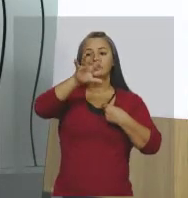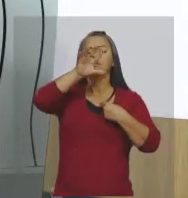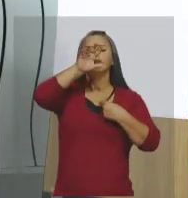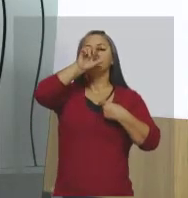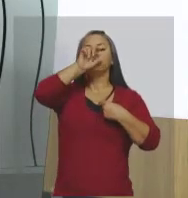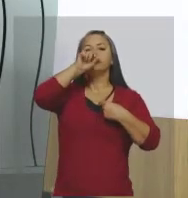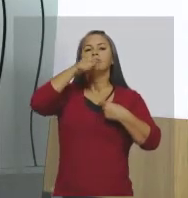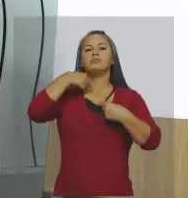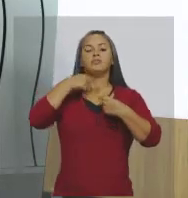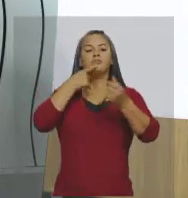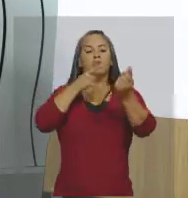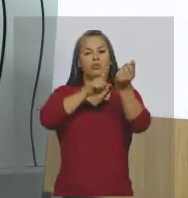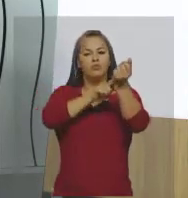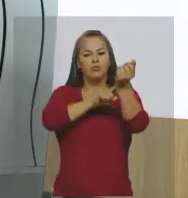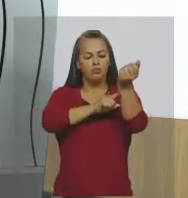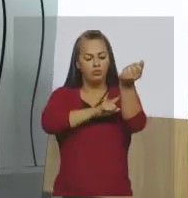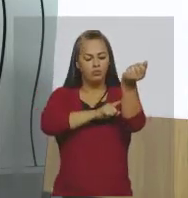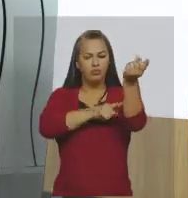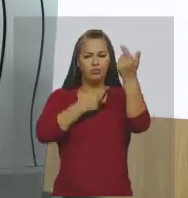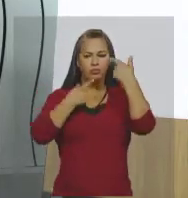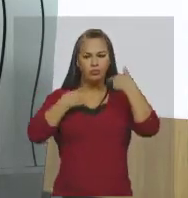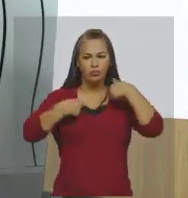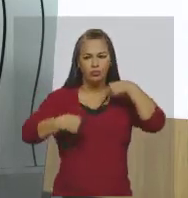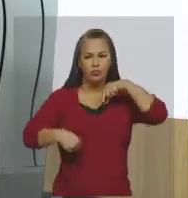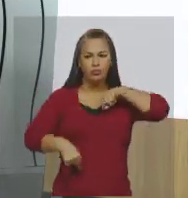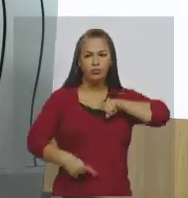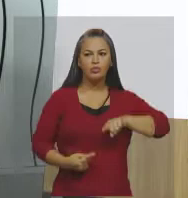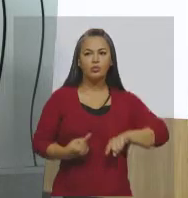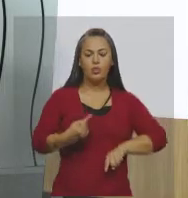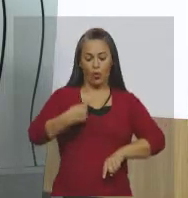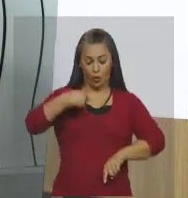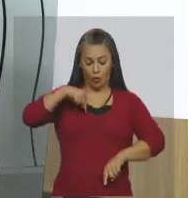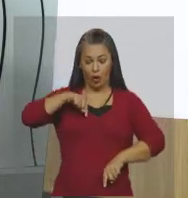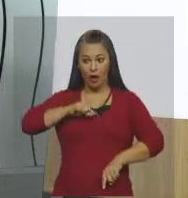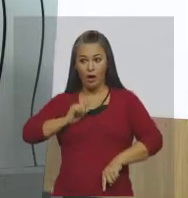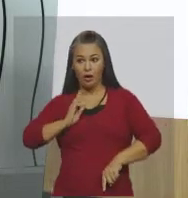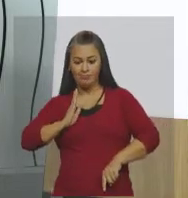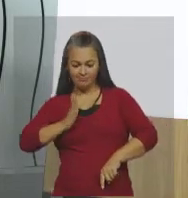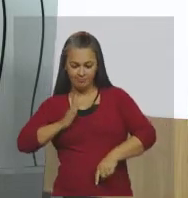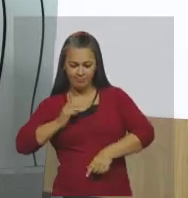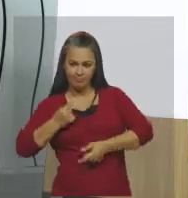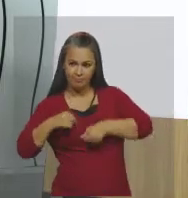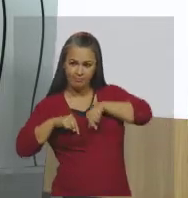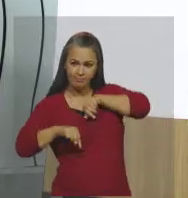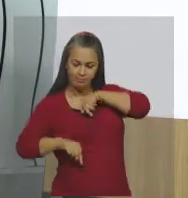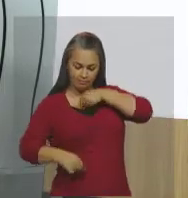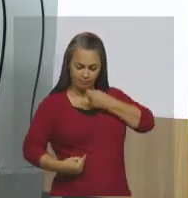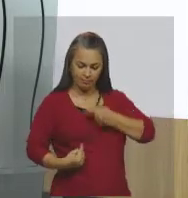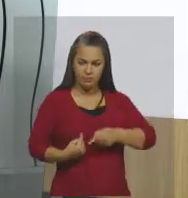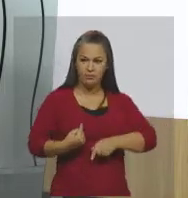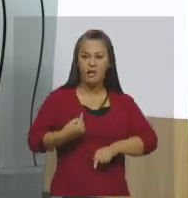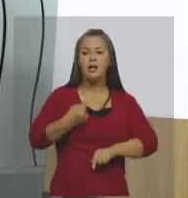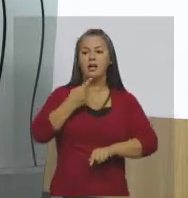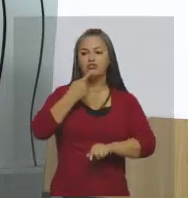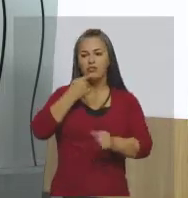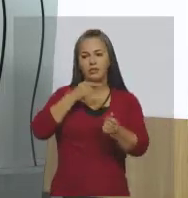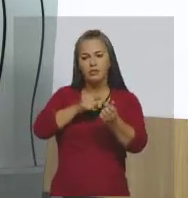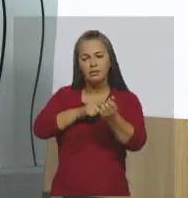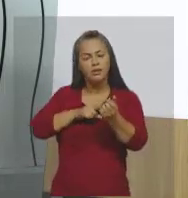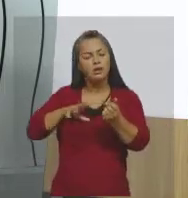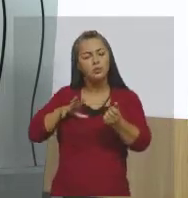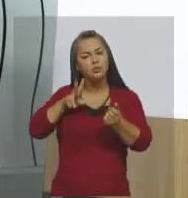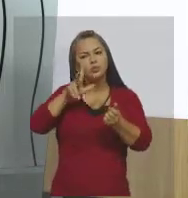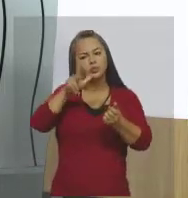sanguínea, para que entre em ação o sistema cardiovascular e leve na corrente sanguínea esse oxigênio para todo o